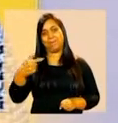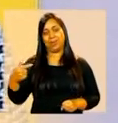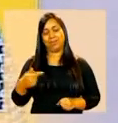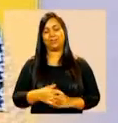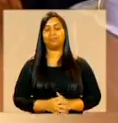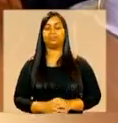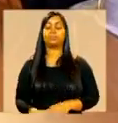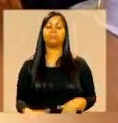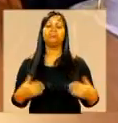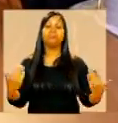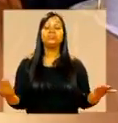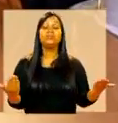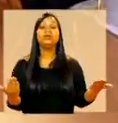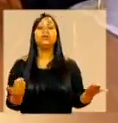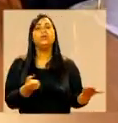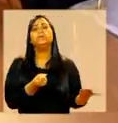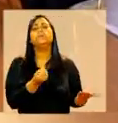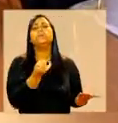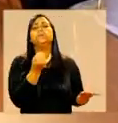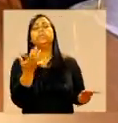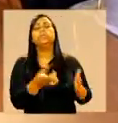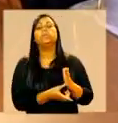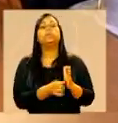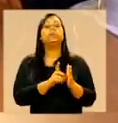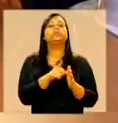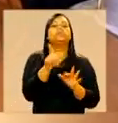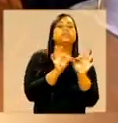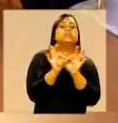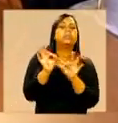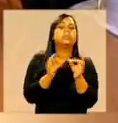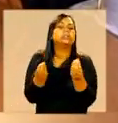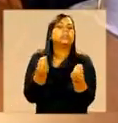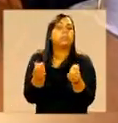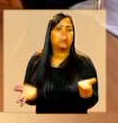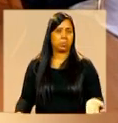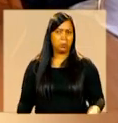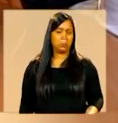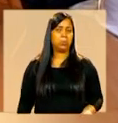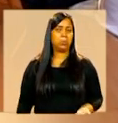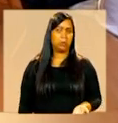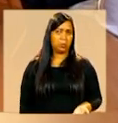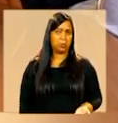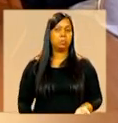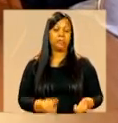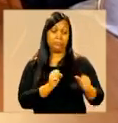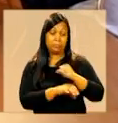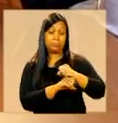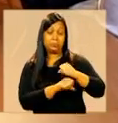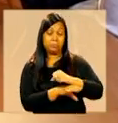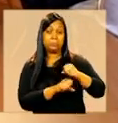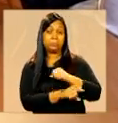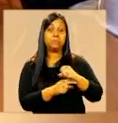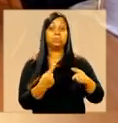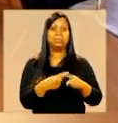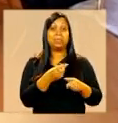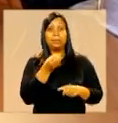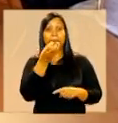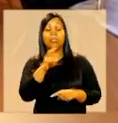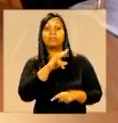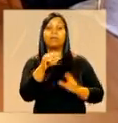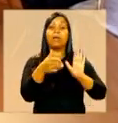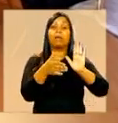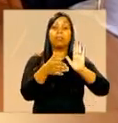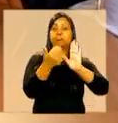ideia. Letícia, e quanto tempo antes você se organiza? Assim, é quanto tempo poupando para a viagem que você